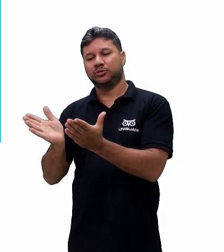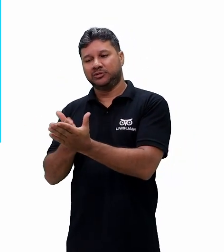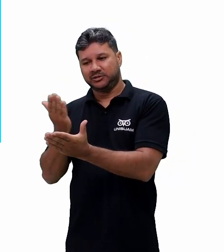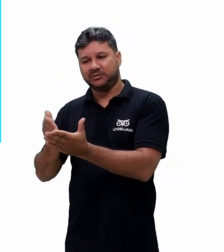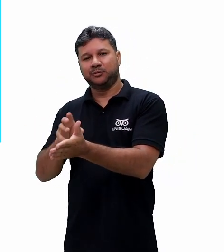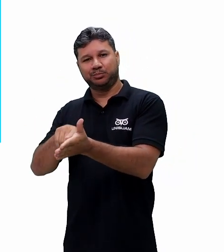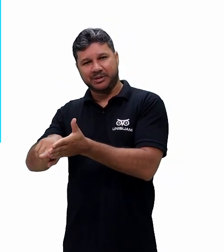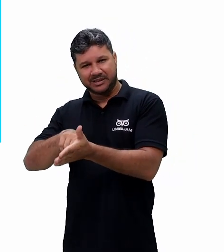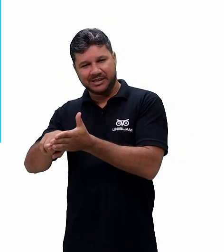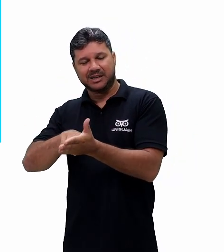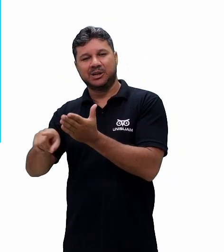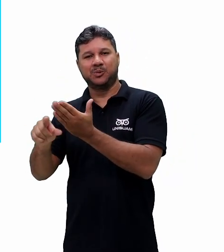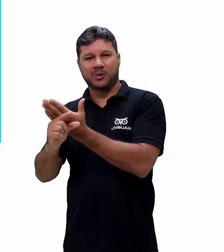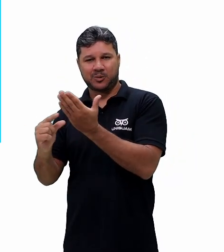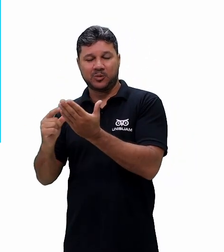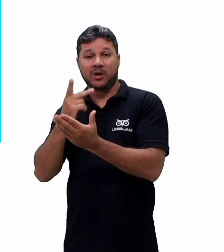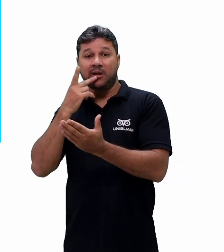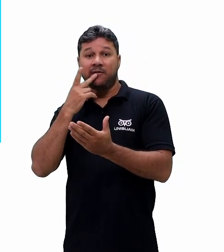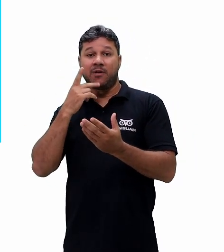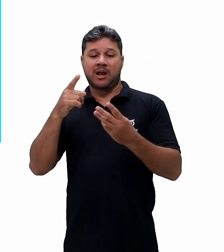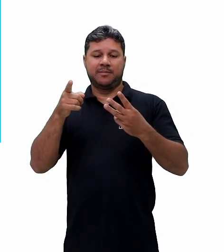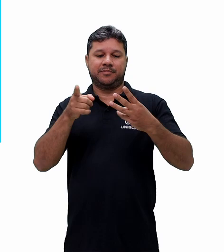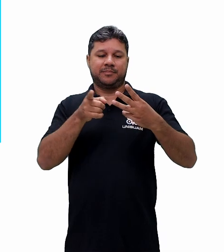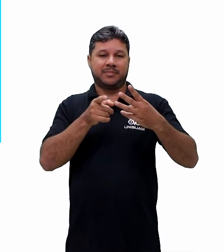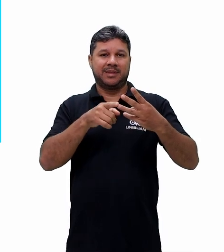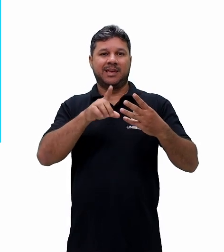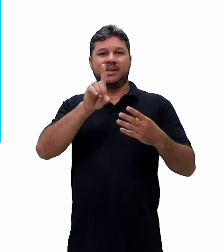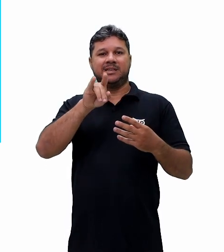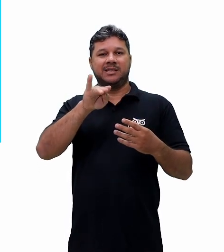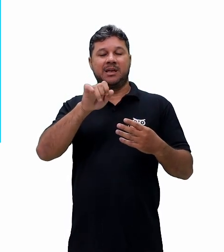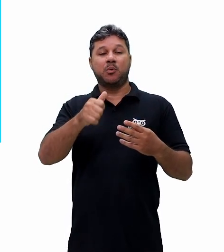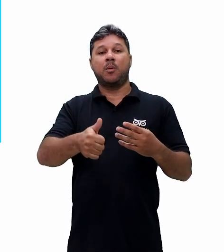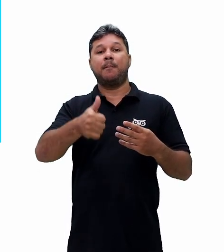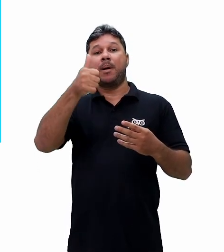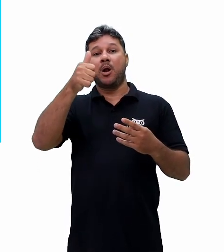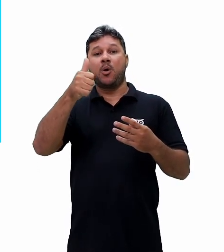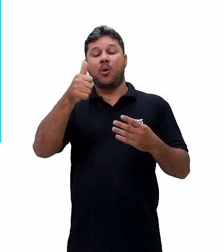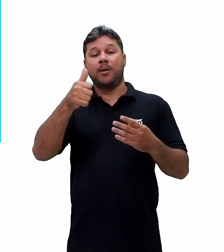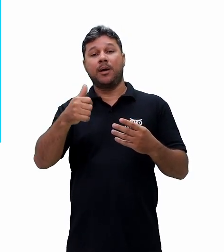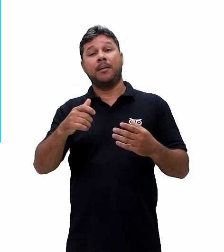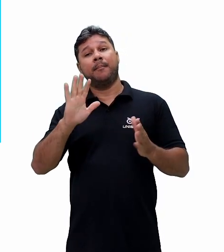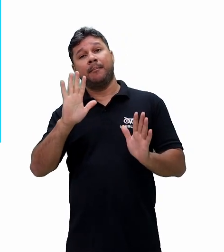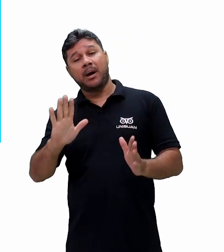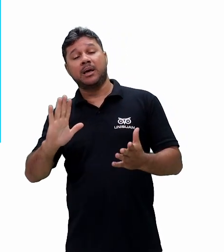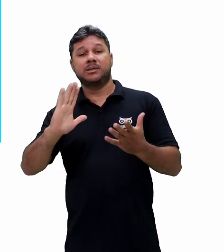Porém, alguns estudos mostram que o método dinâmico é melhor.